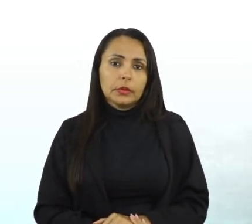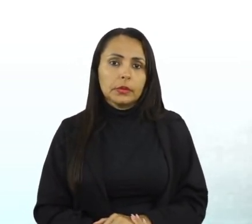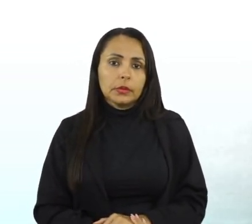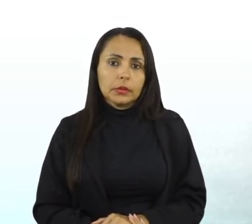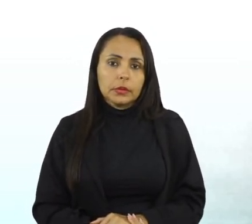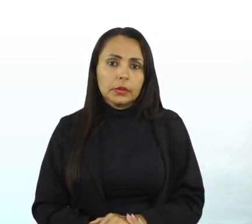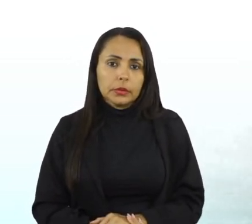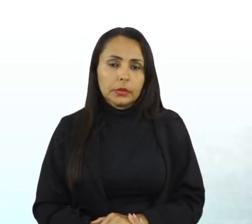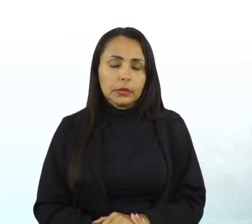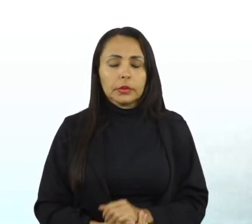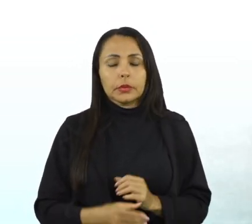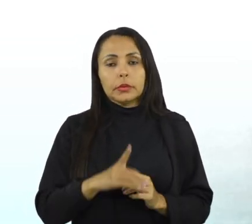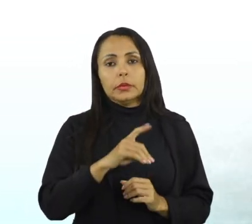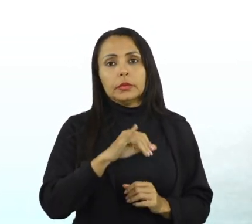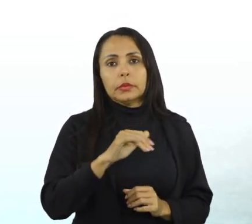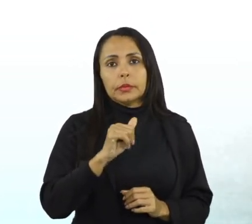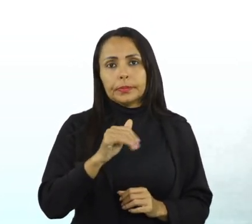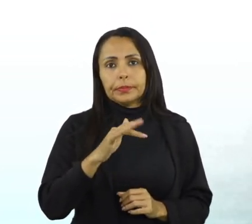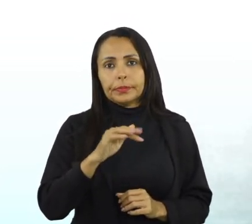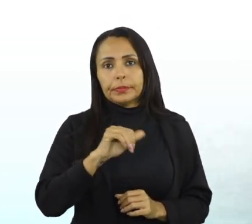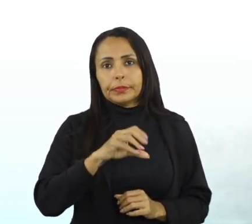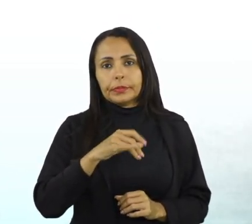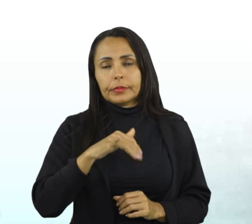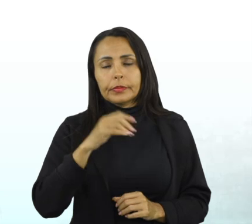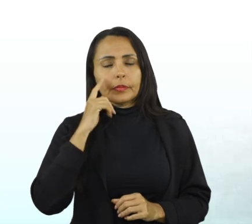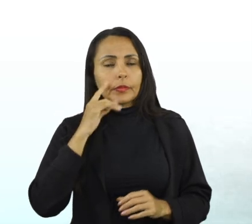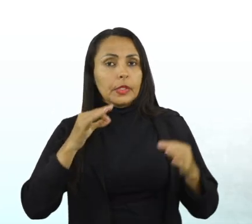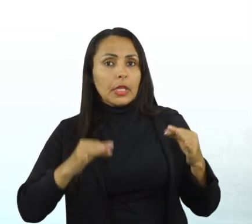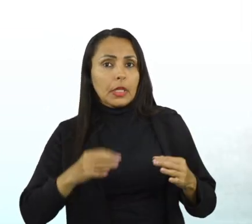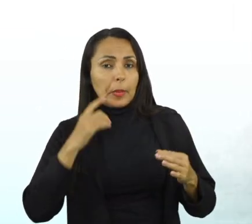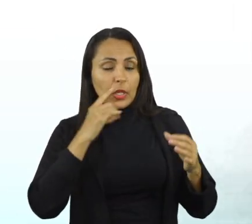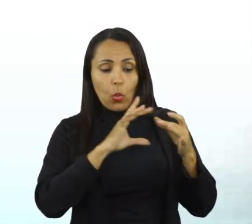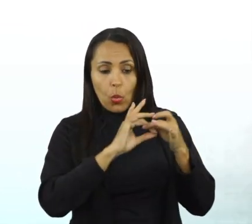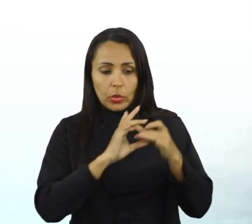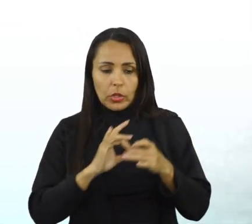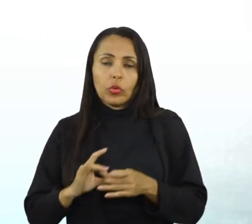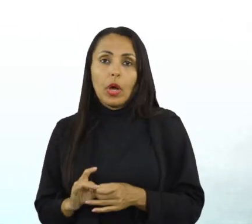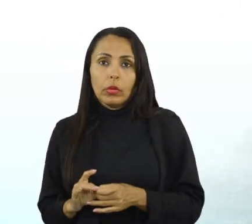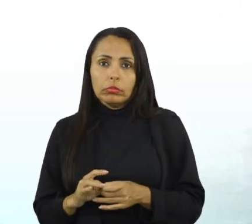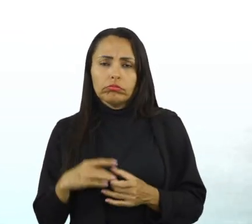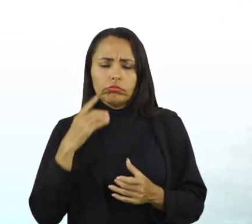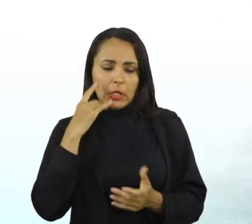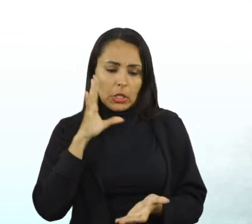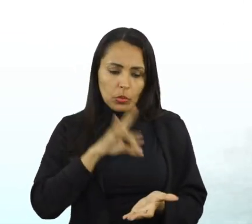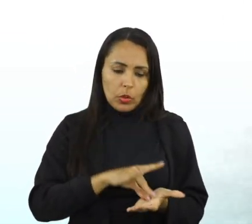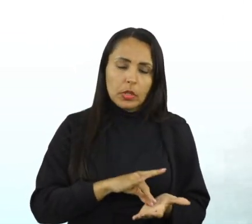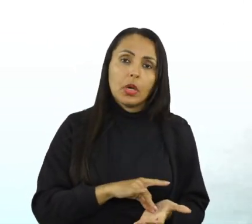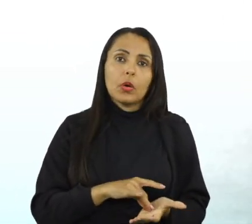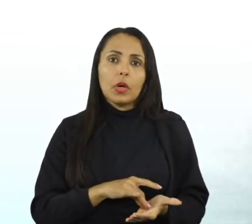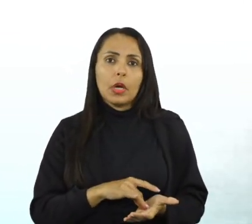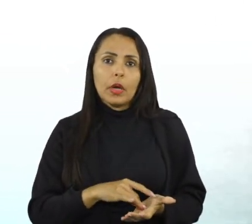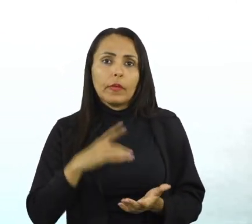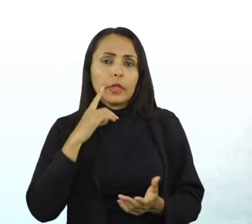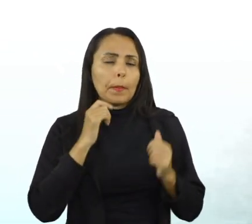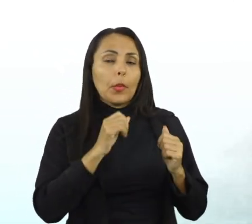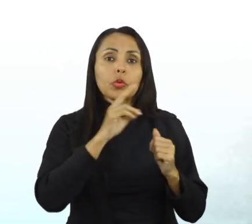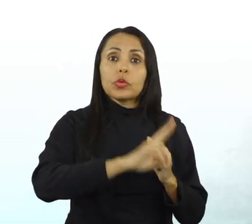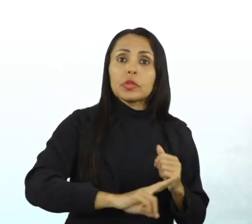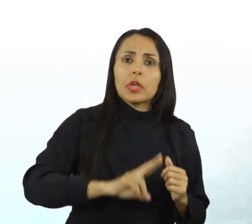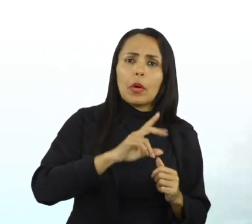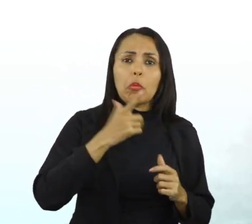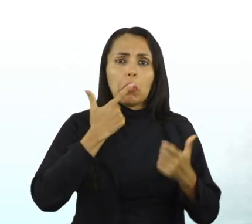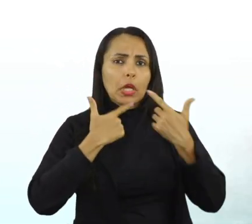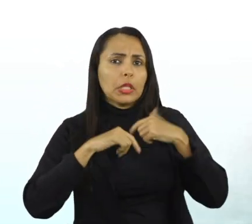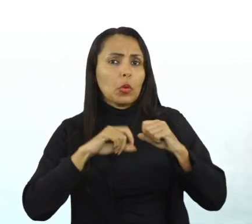isso. A diafásica é exatamente essa, que ela é muito contextual, ela é situacional. Ora você pode